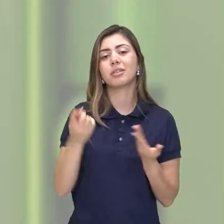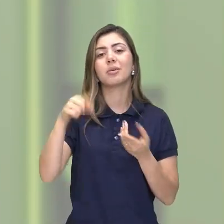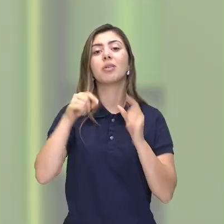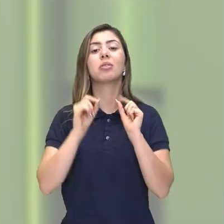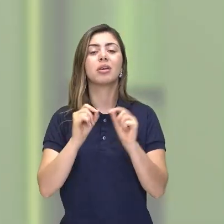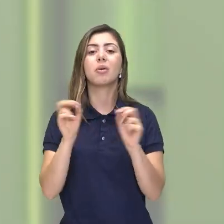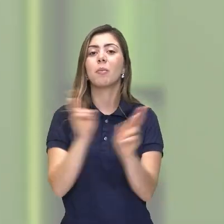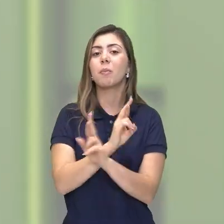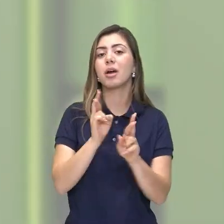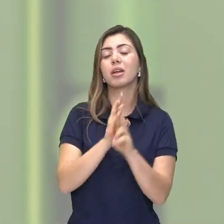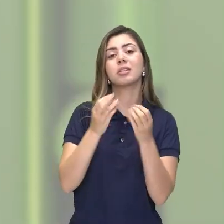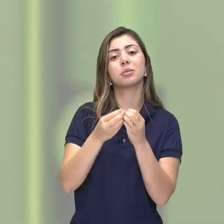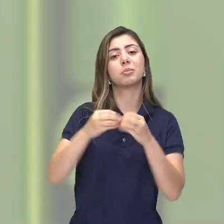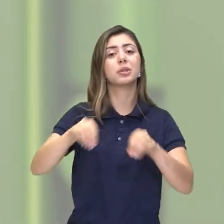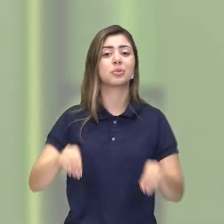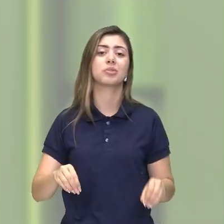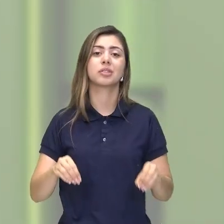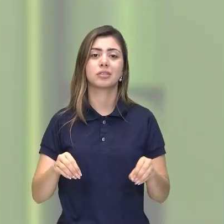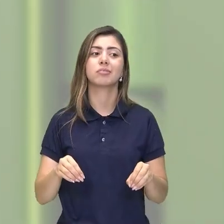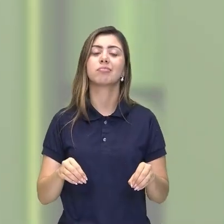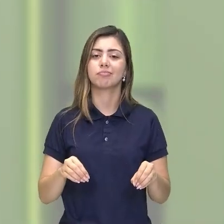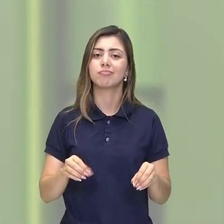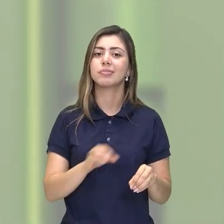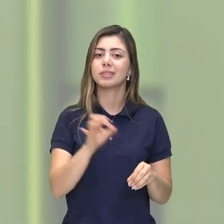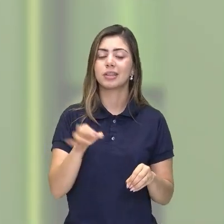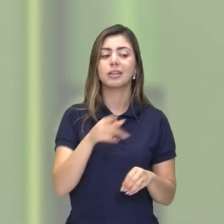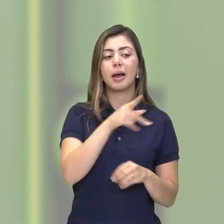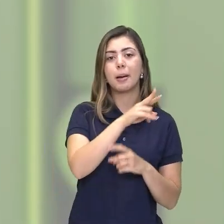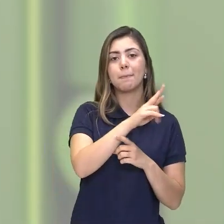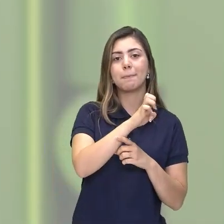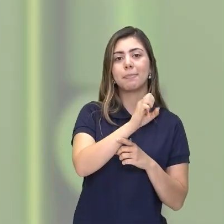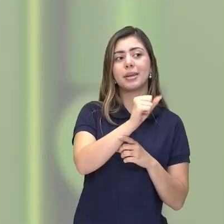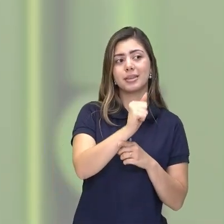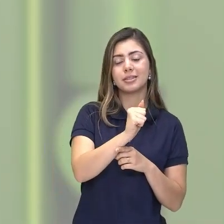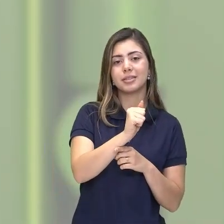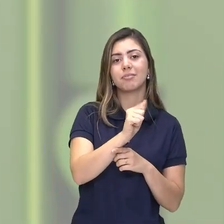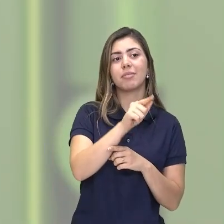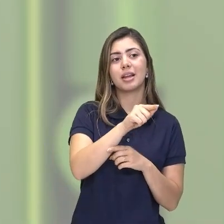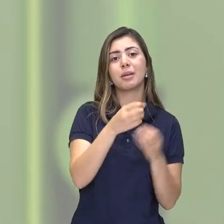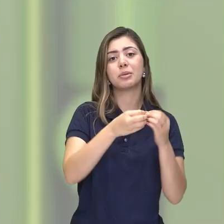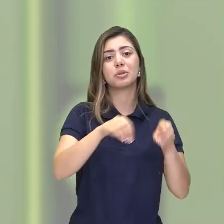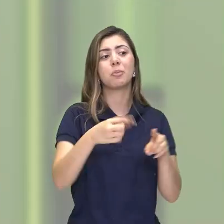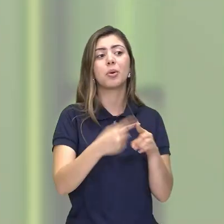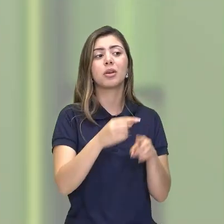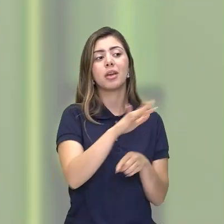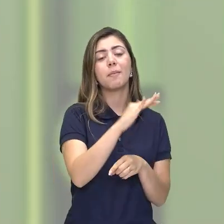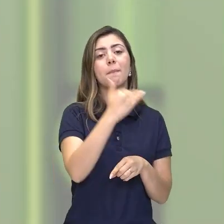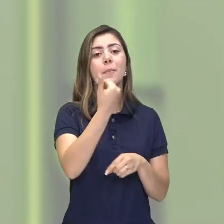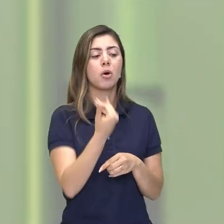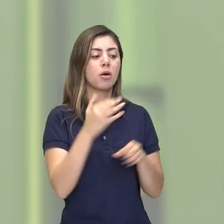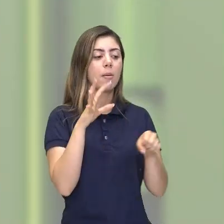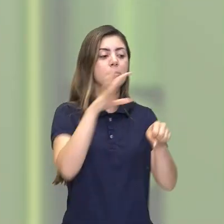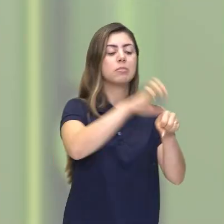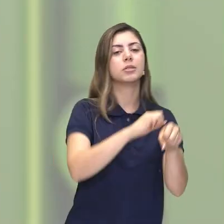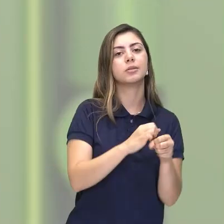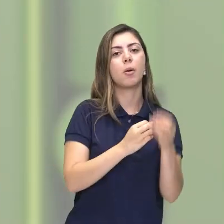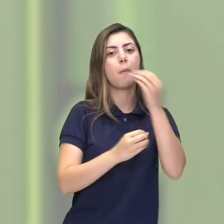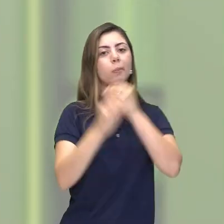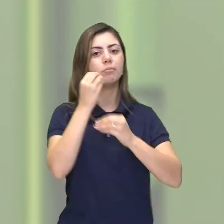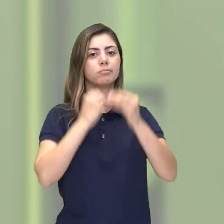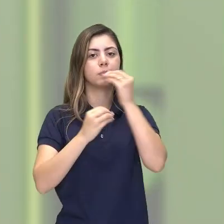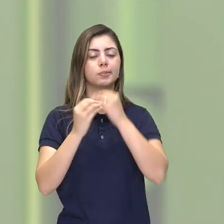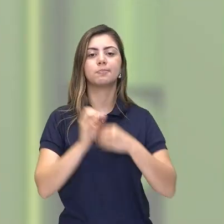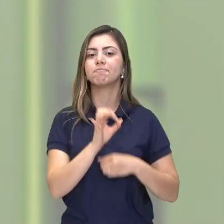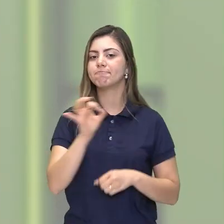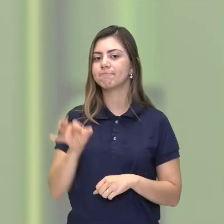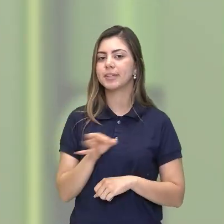vai se prejudicar, que nesse caso é a presa, né? A presa vai ter que morrer para se tornar o alimento desse predador, tá bom?